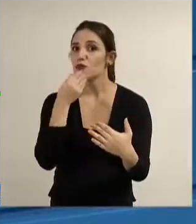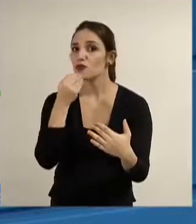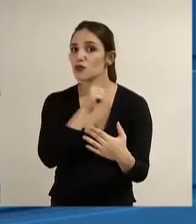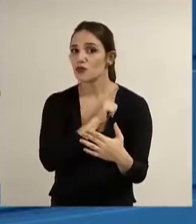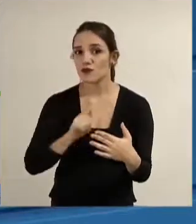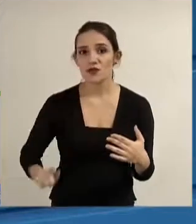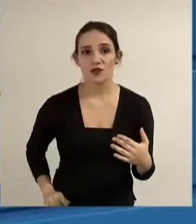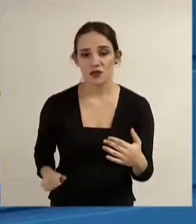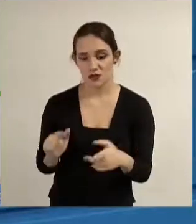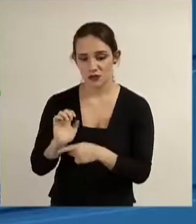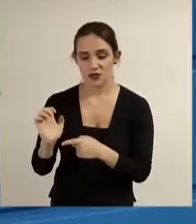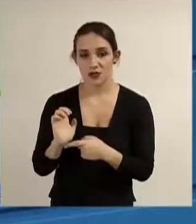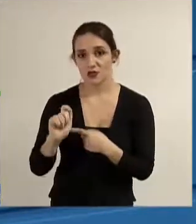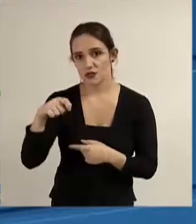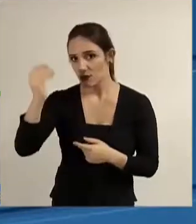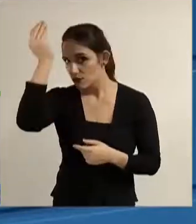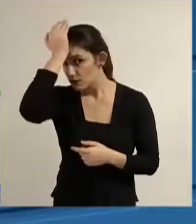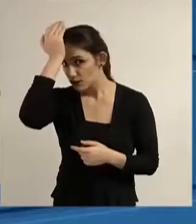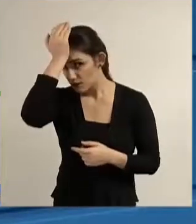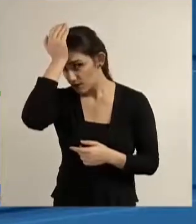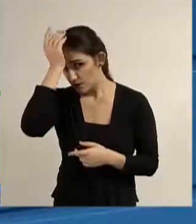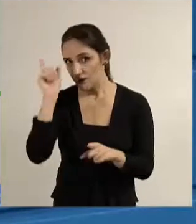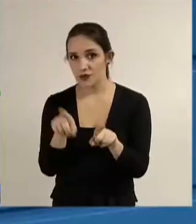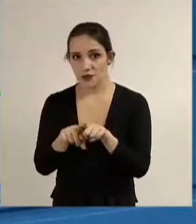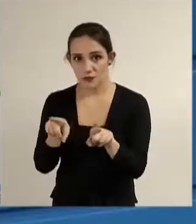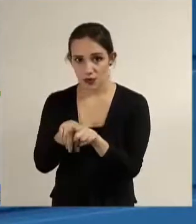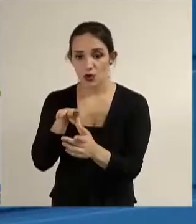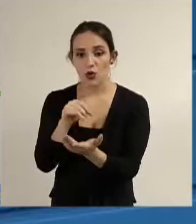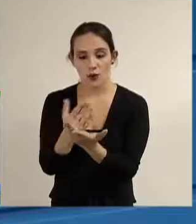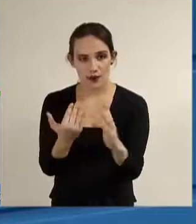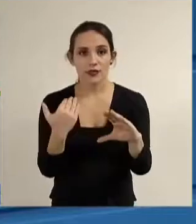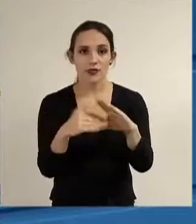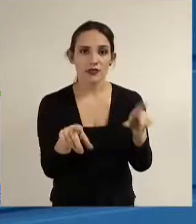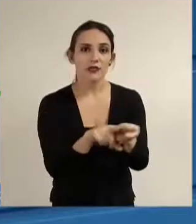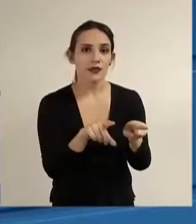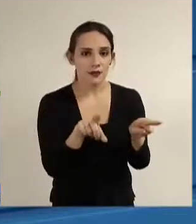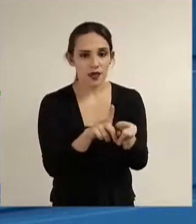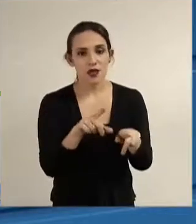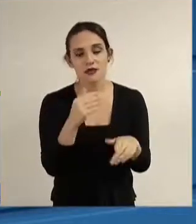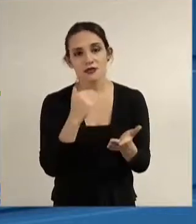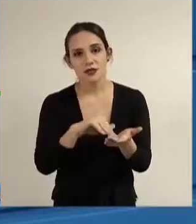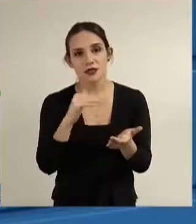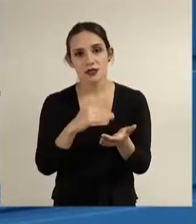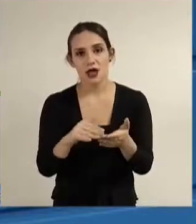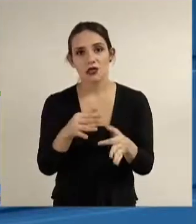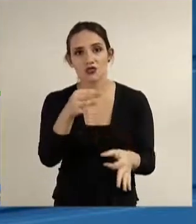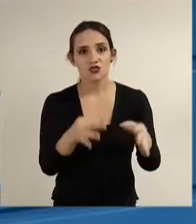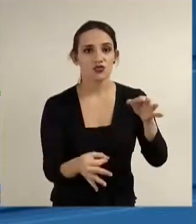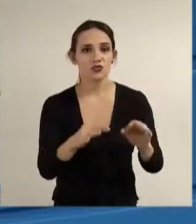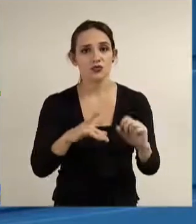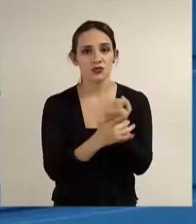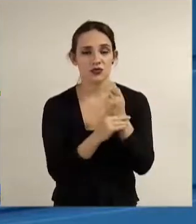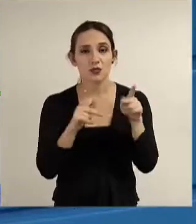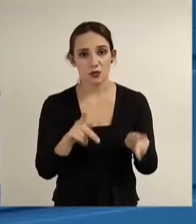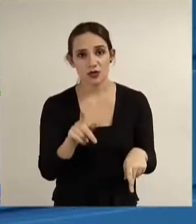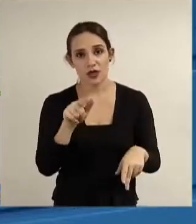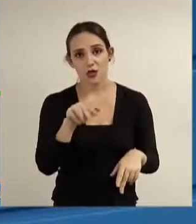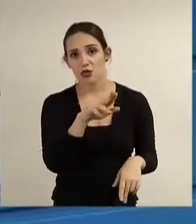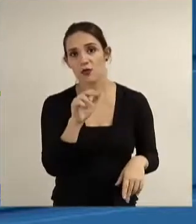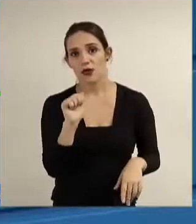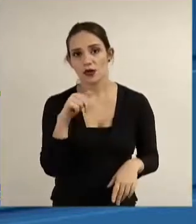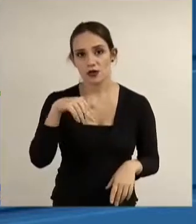Estado, Reinaldo Zambuja, com cópia também ao secretário de Estado de Justiça e Segurança Pública, Antônio Carlos